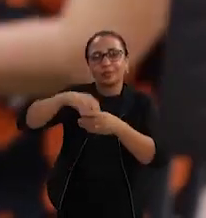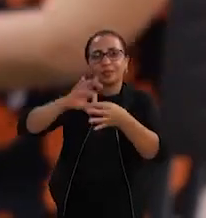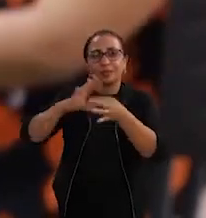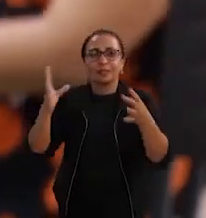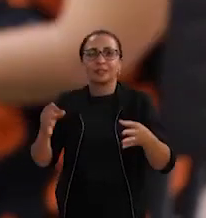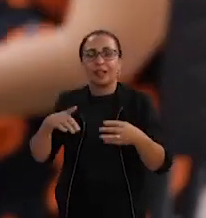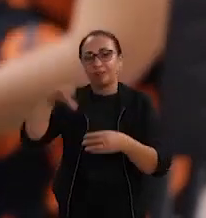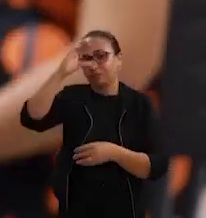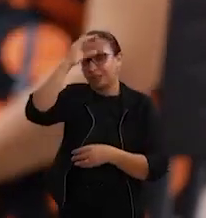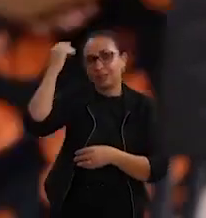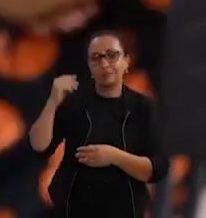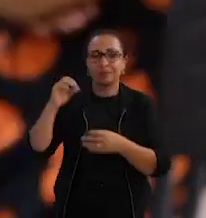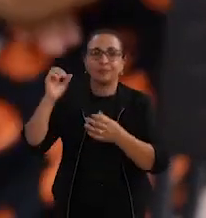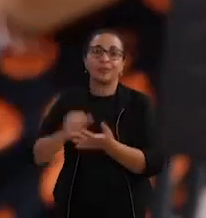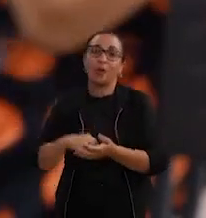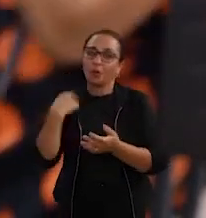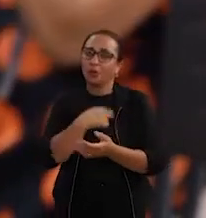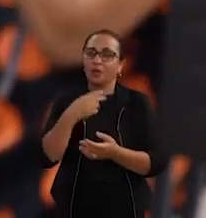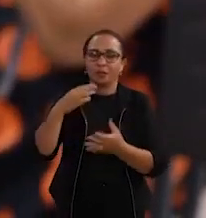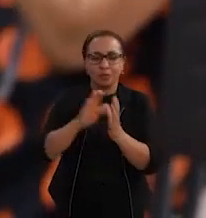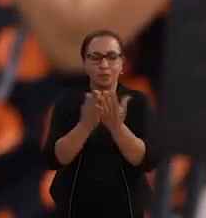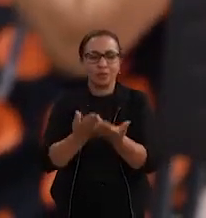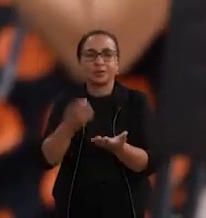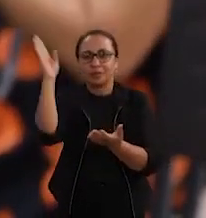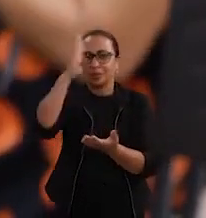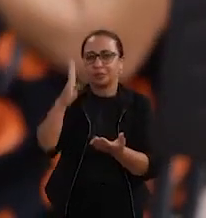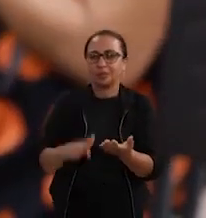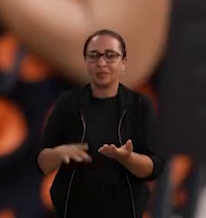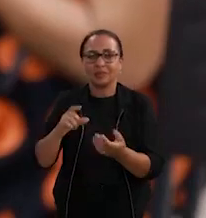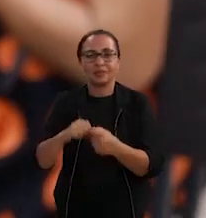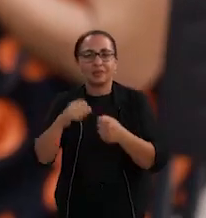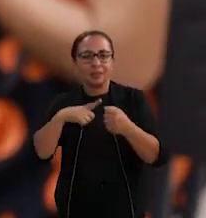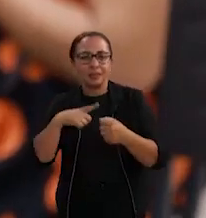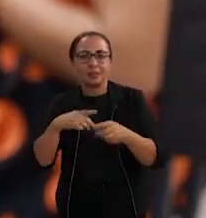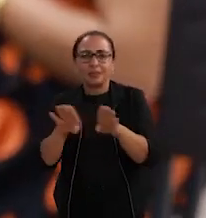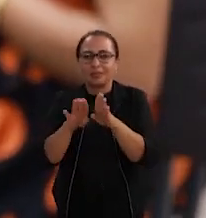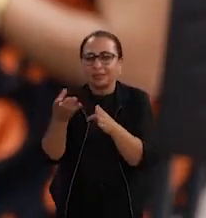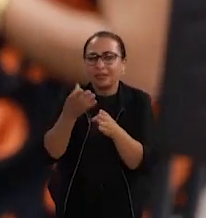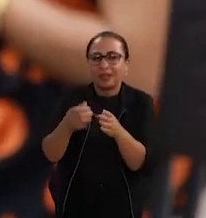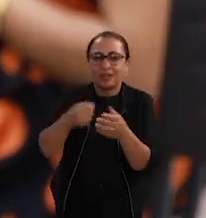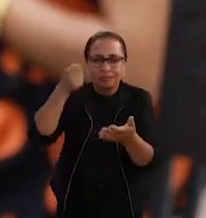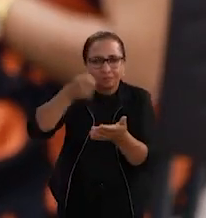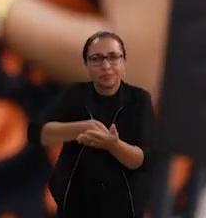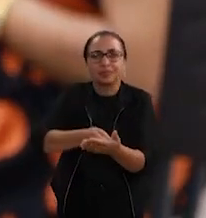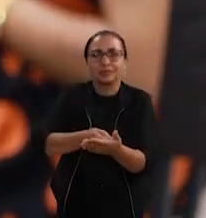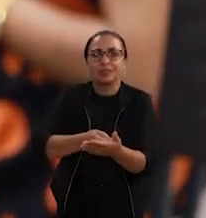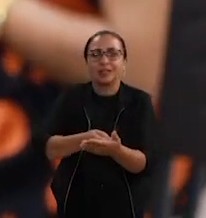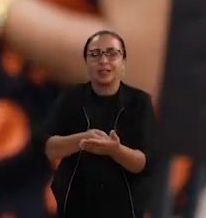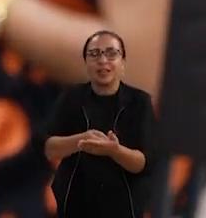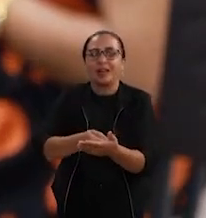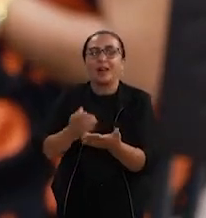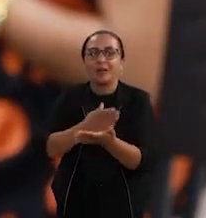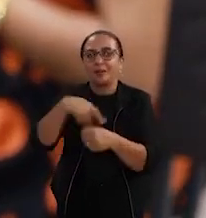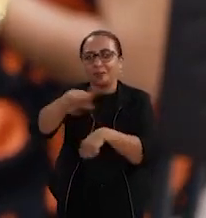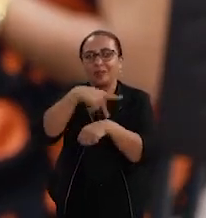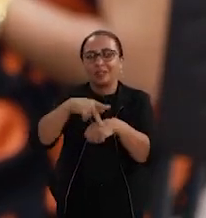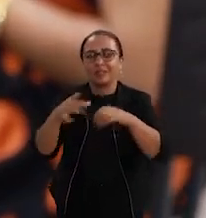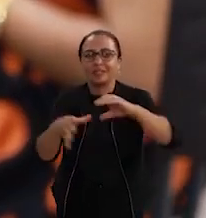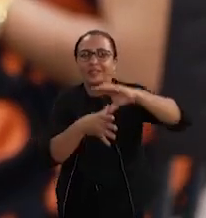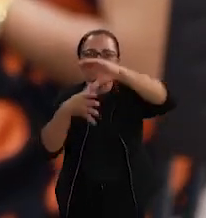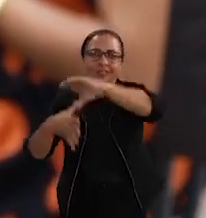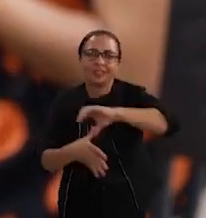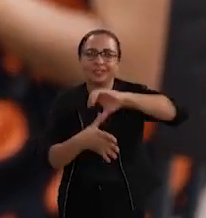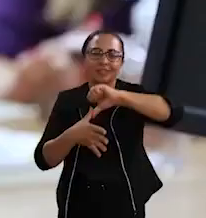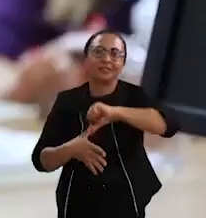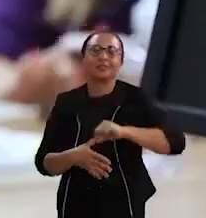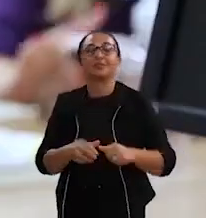justiça, a democracia, a cidadania. Nós temos uma agenda, o Brasil inclusive se compromete ao cumprimento dela, assim como uma grande realidade de países aqui da